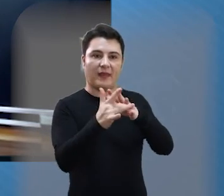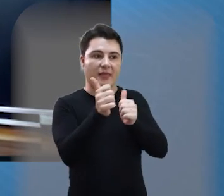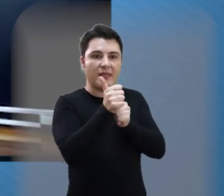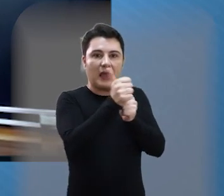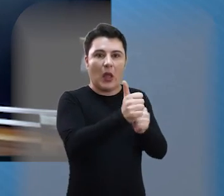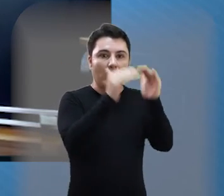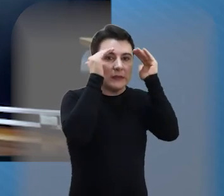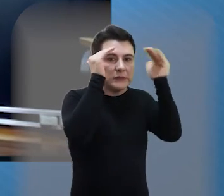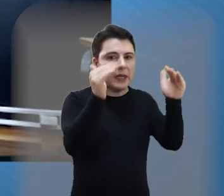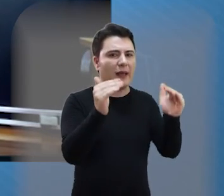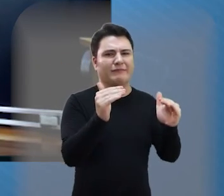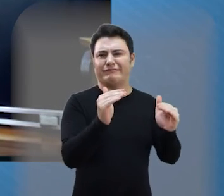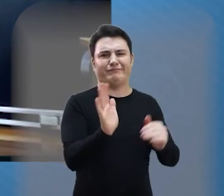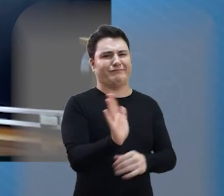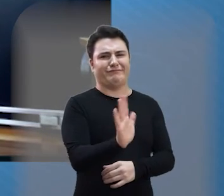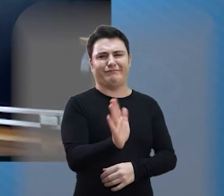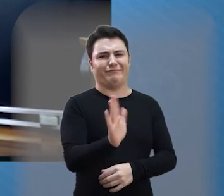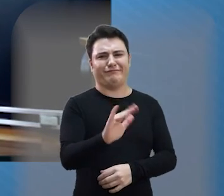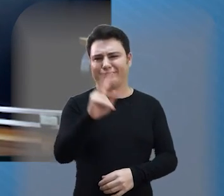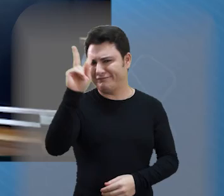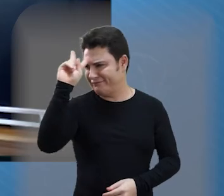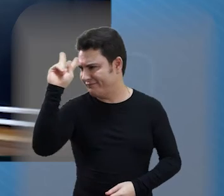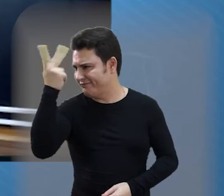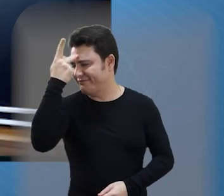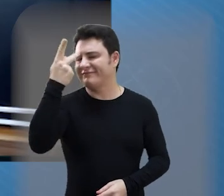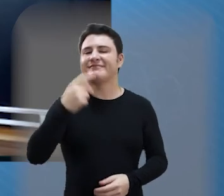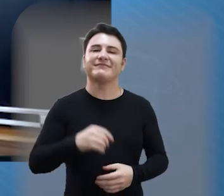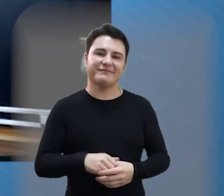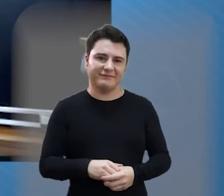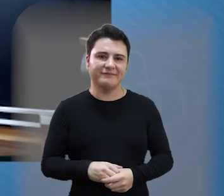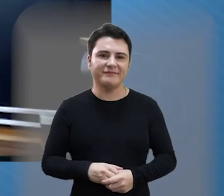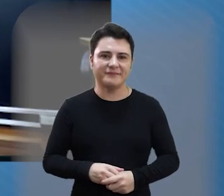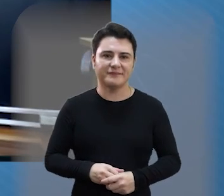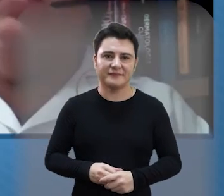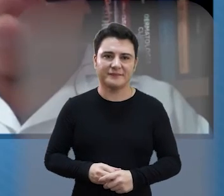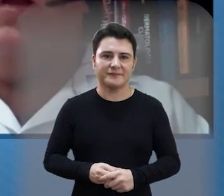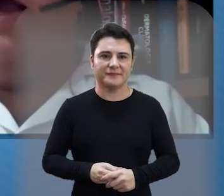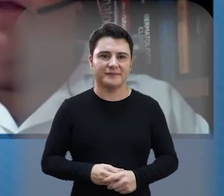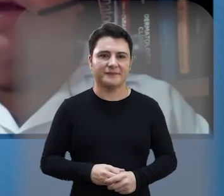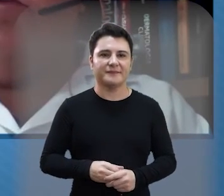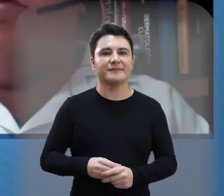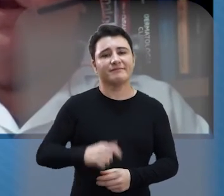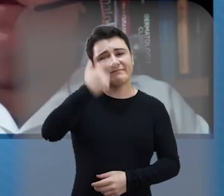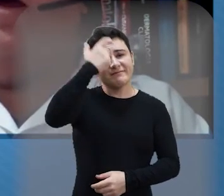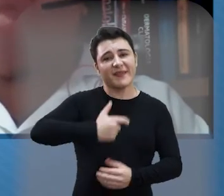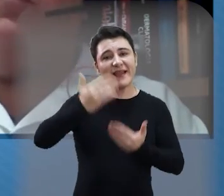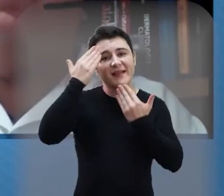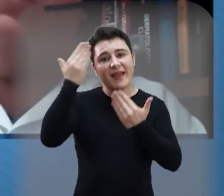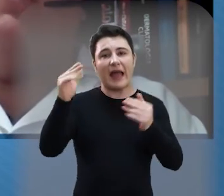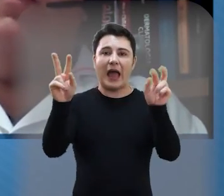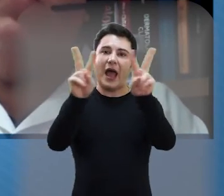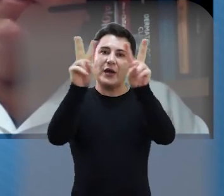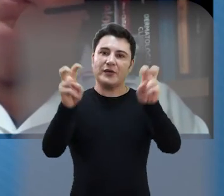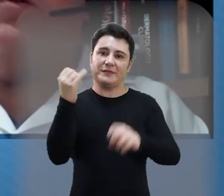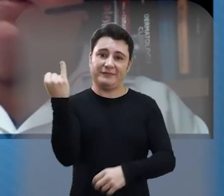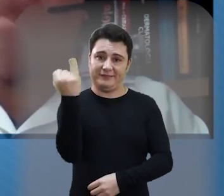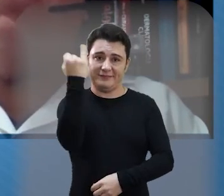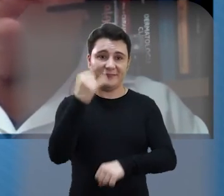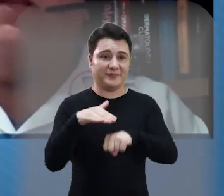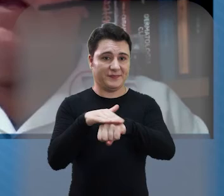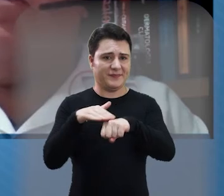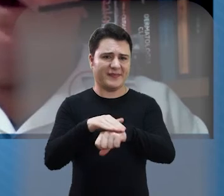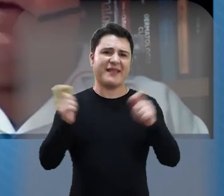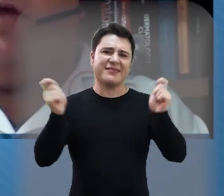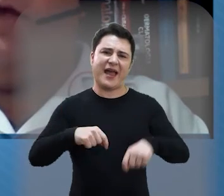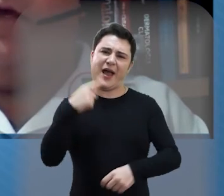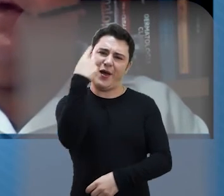que repensem antes de seguir qualquer conselho ou dica da internet. Eu que agradeço, Lorena. Acho esse um tema muito importante, a